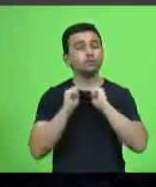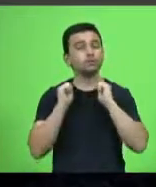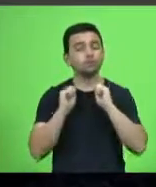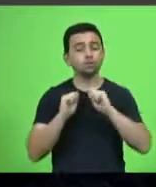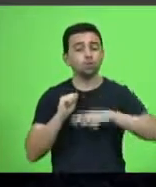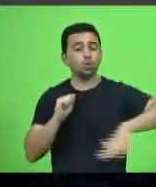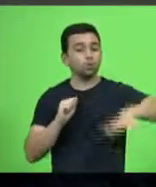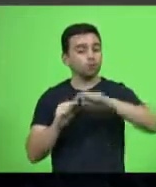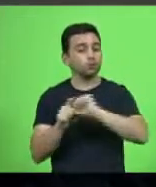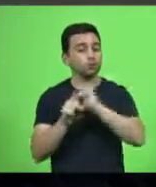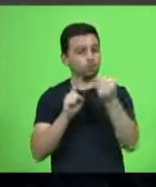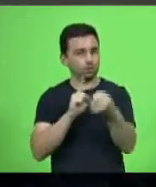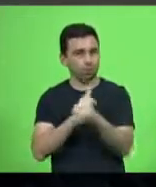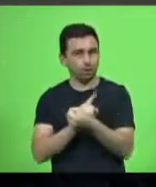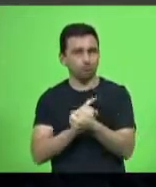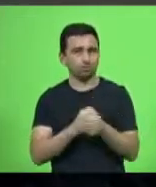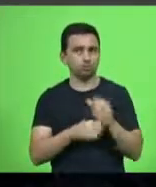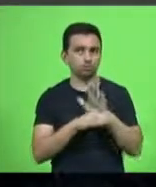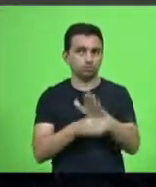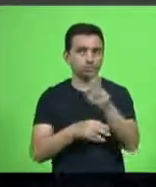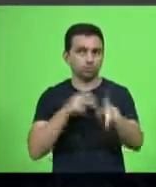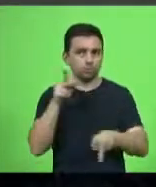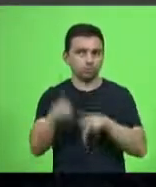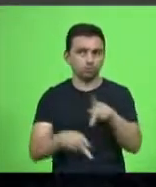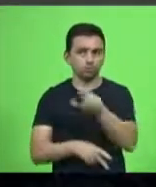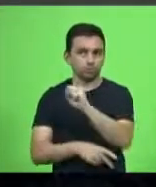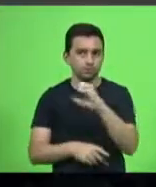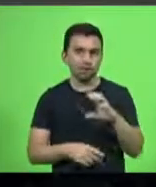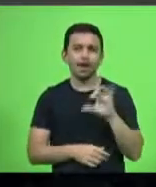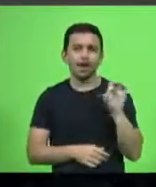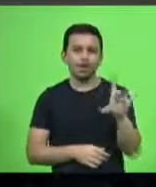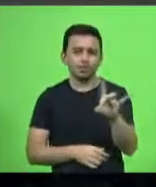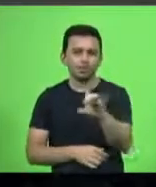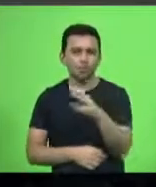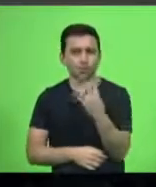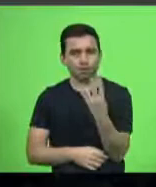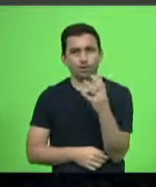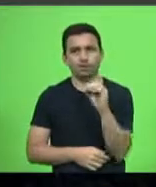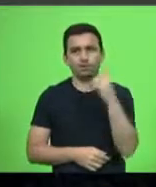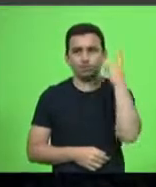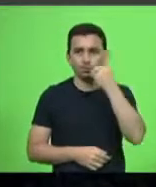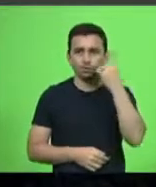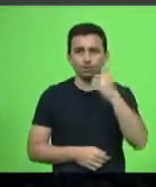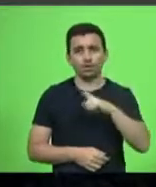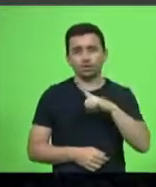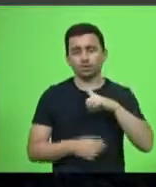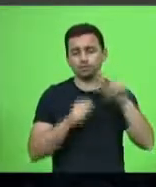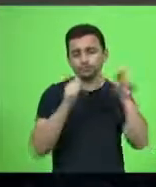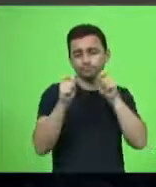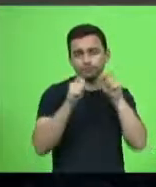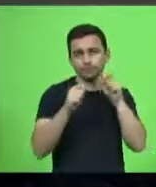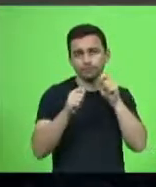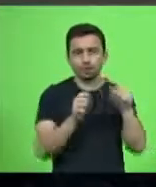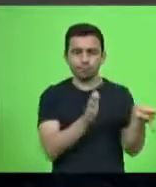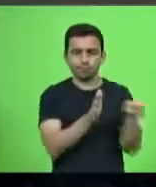do catarinense. Até porque cada um dos 40 deputados tem sua assessoria de imprensa e que divulga nos seus